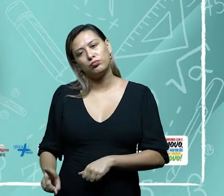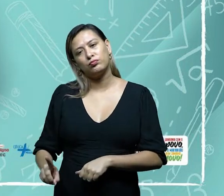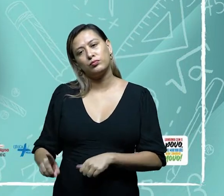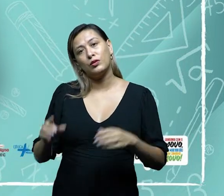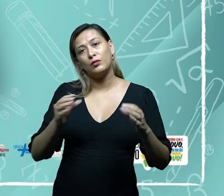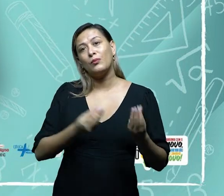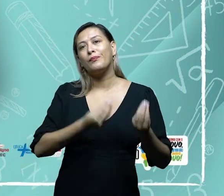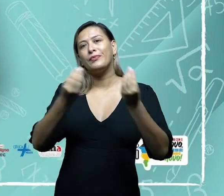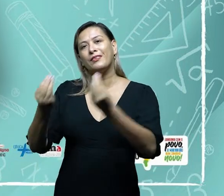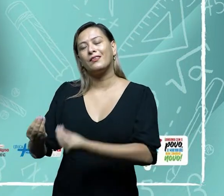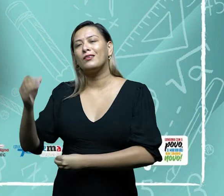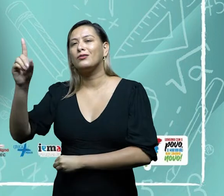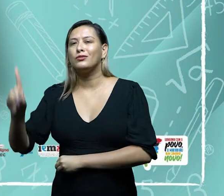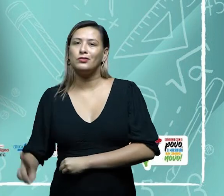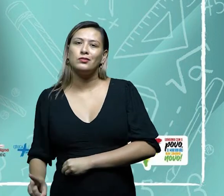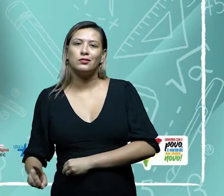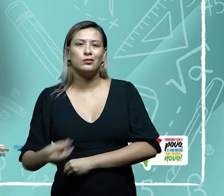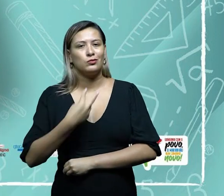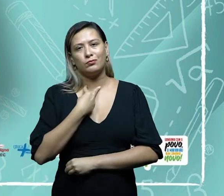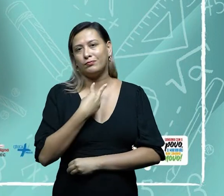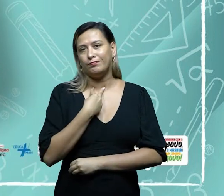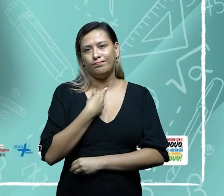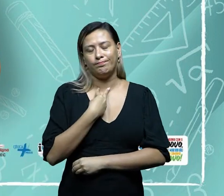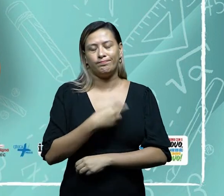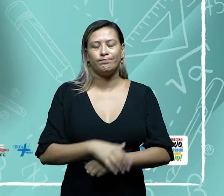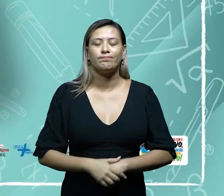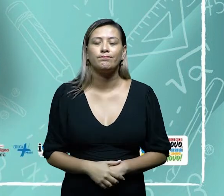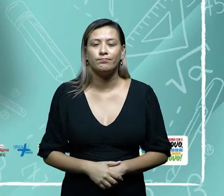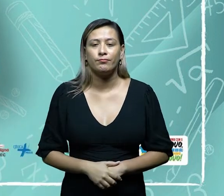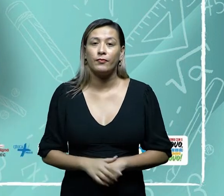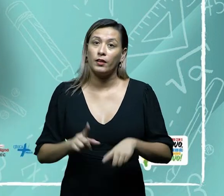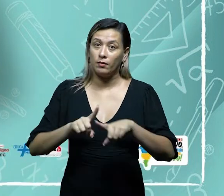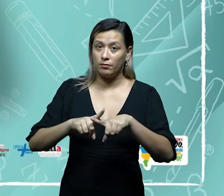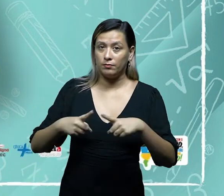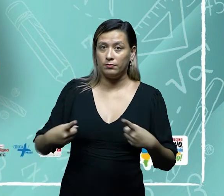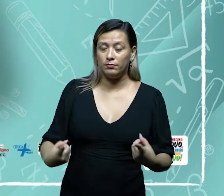posso alienar aquele direito. Mas, né,